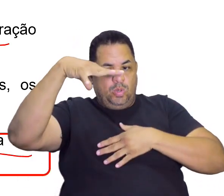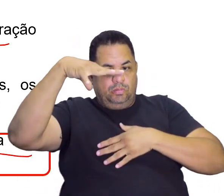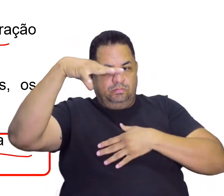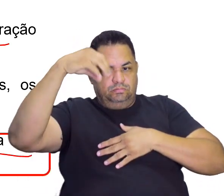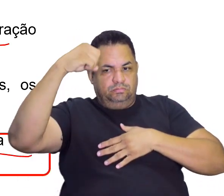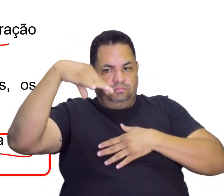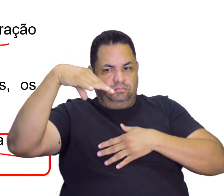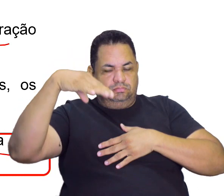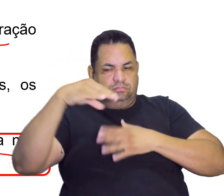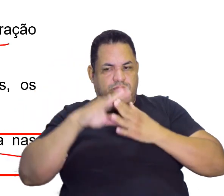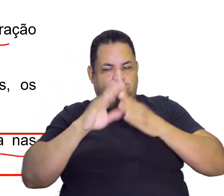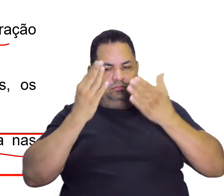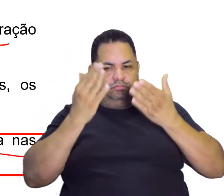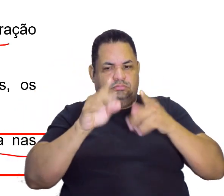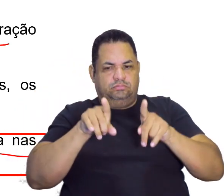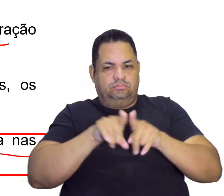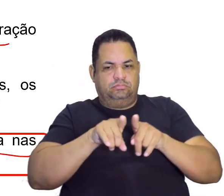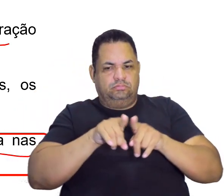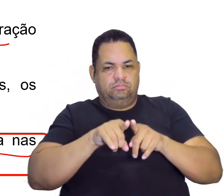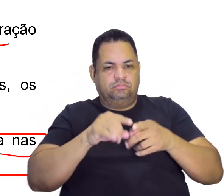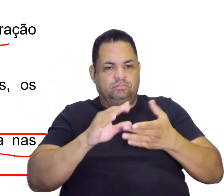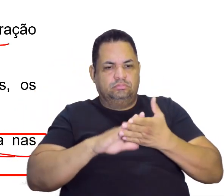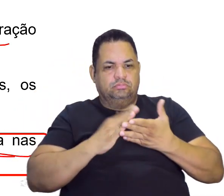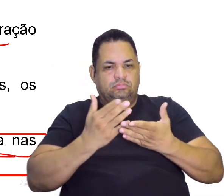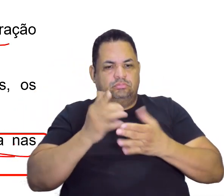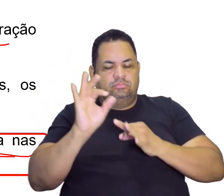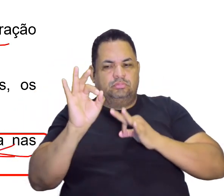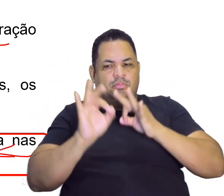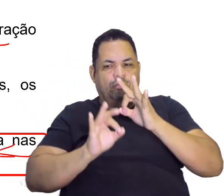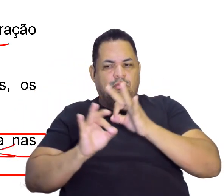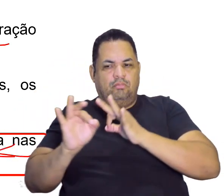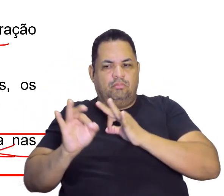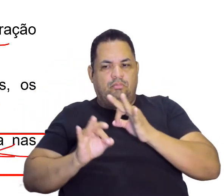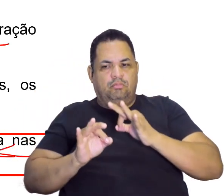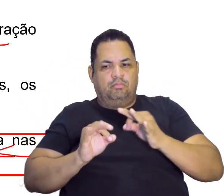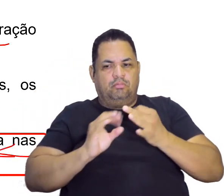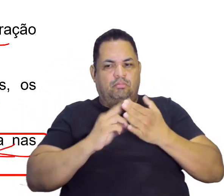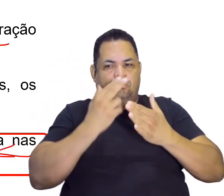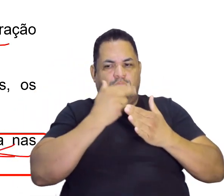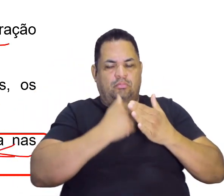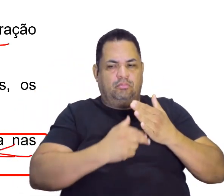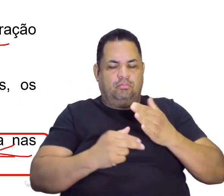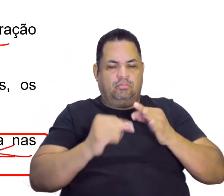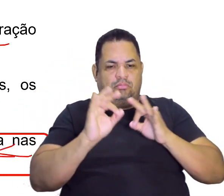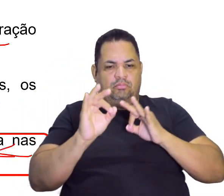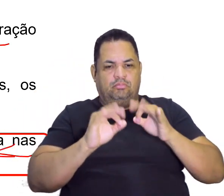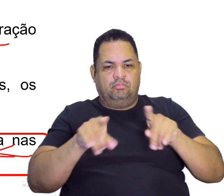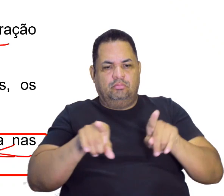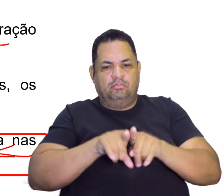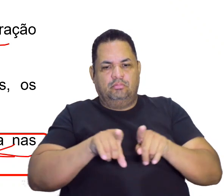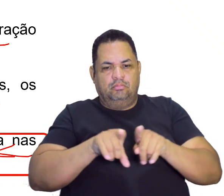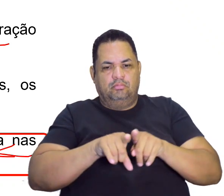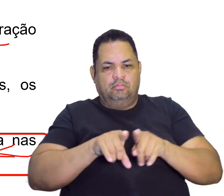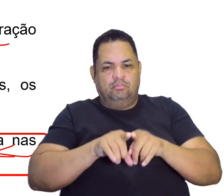luminosidade, né? E a sua incidência nas formas e também o valor atribuído